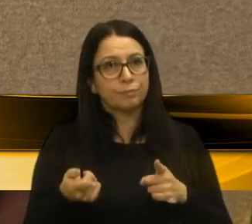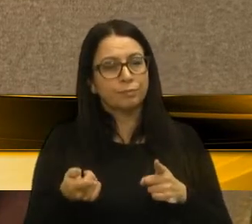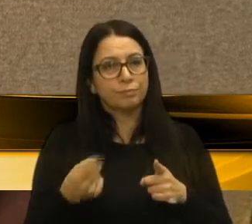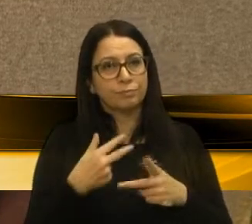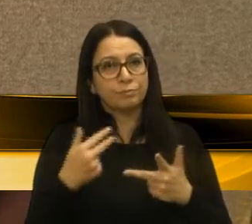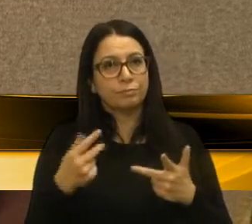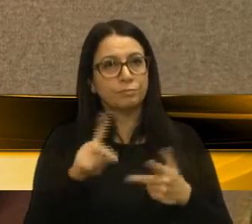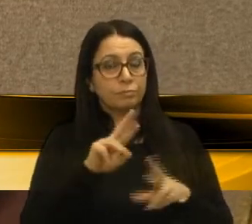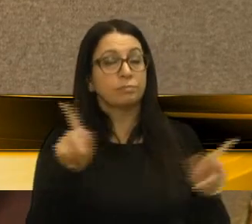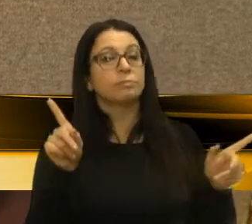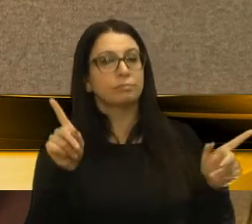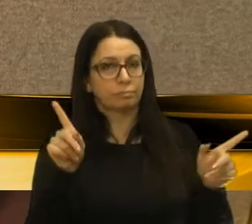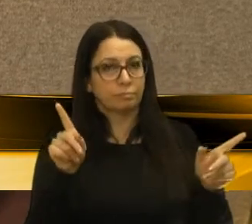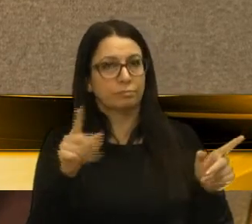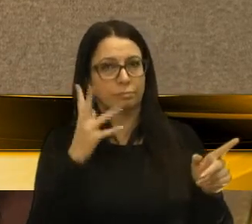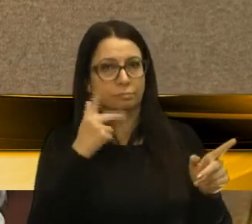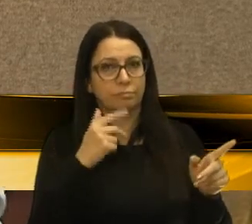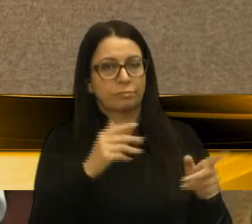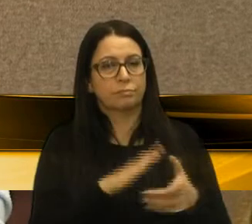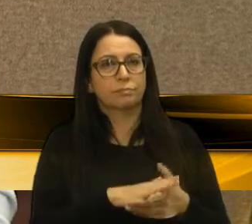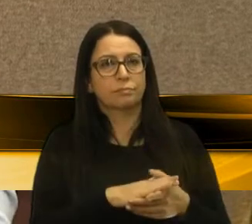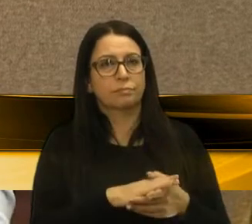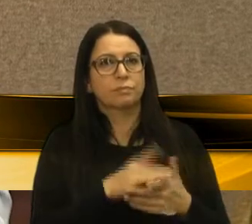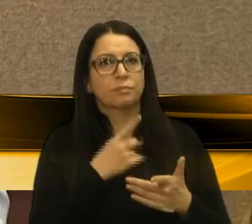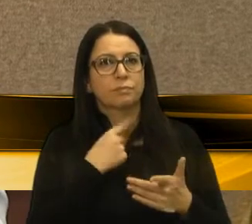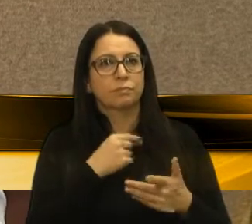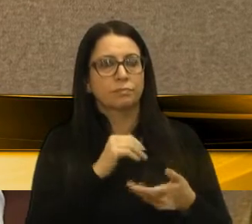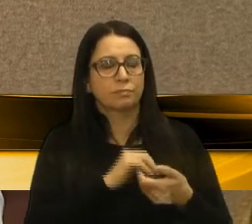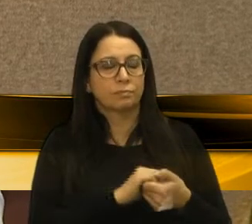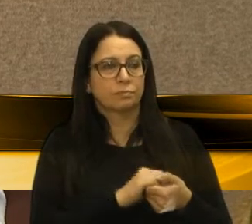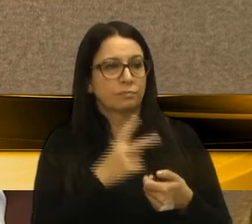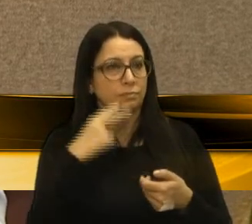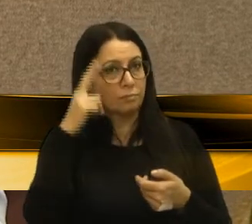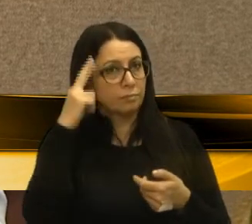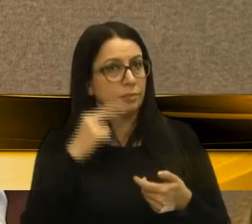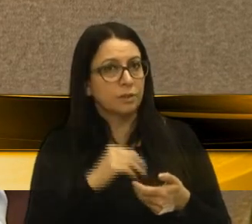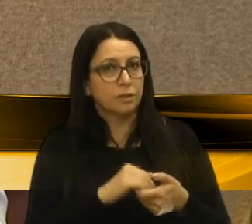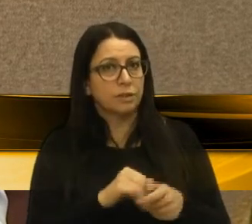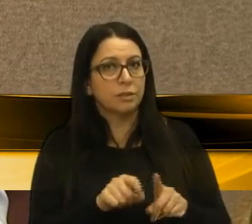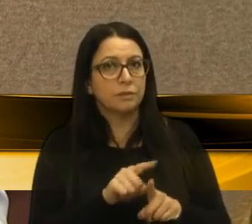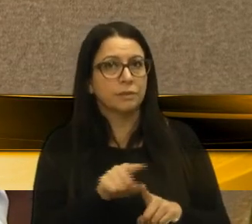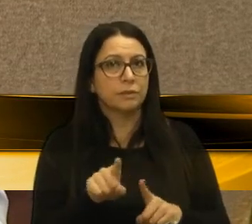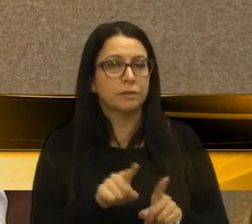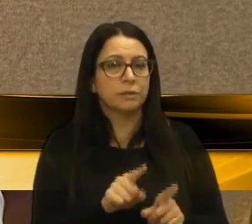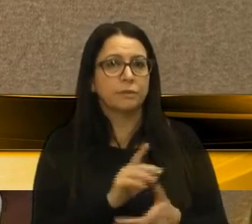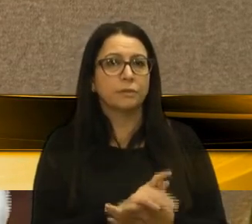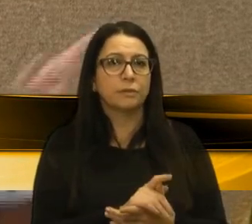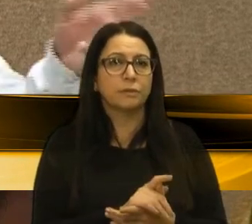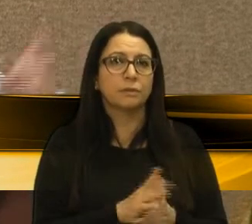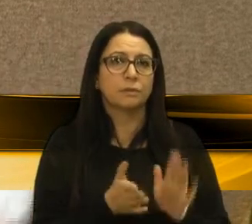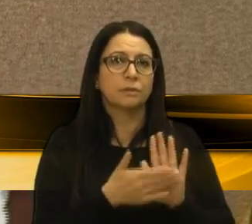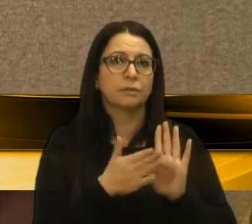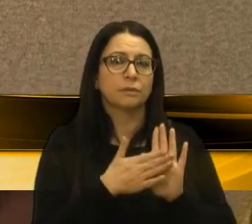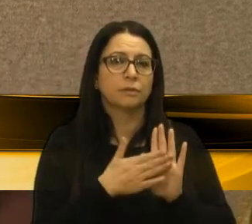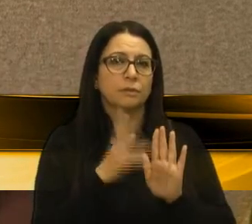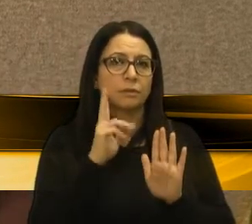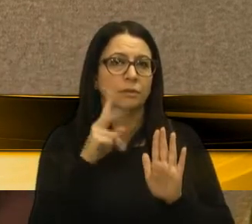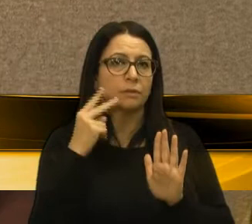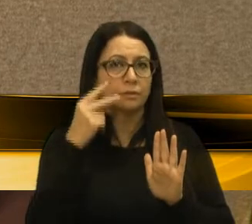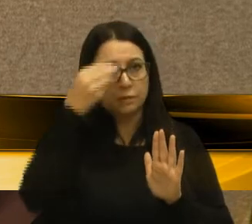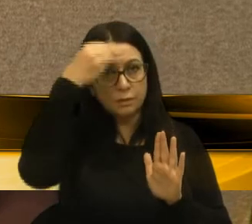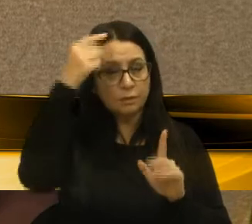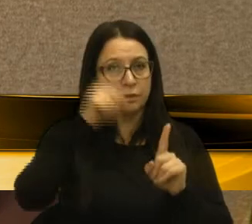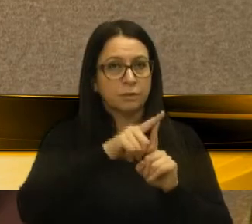muito diferente e muito bonita. Então, eu gostaria de cumprimentar, vereador Rafael, por essa proposição e ao vereador Kiko também